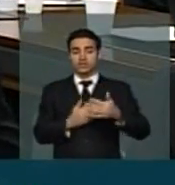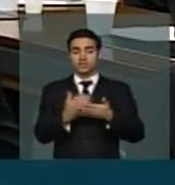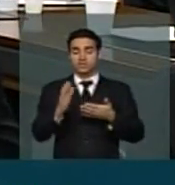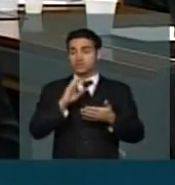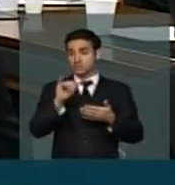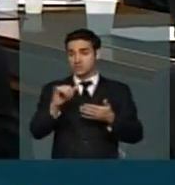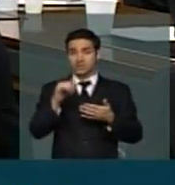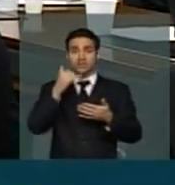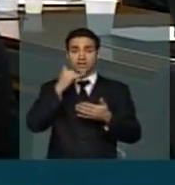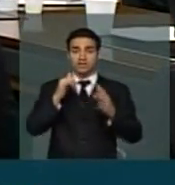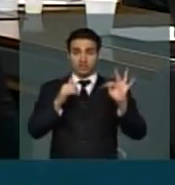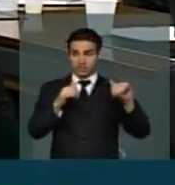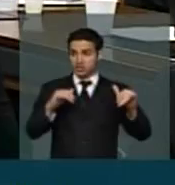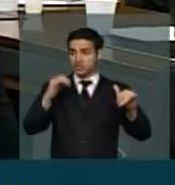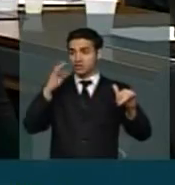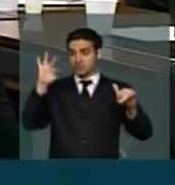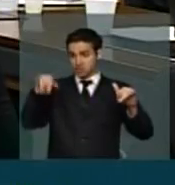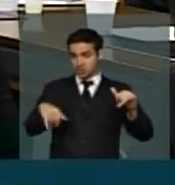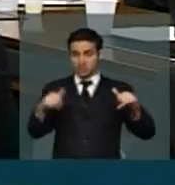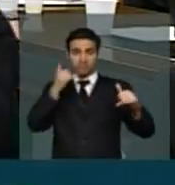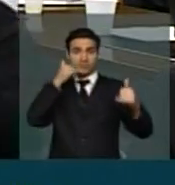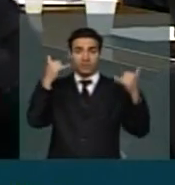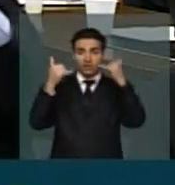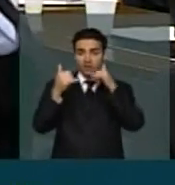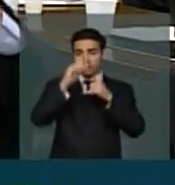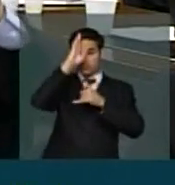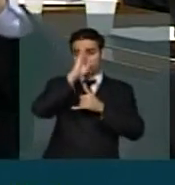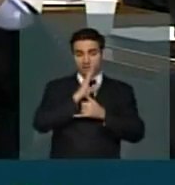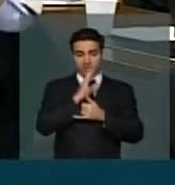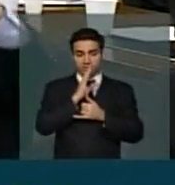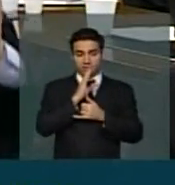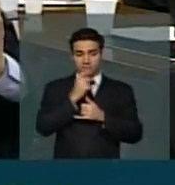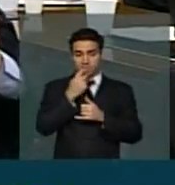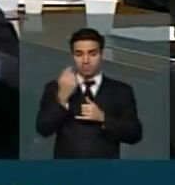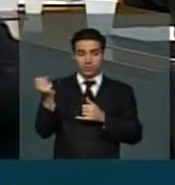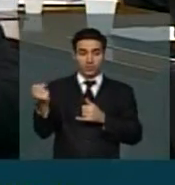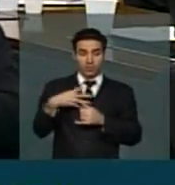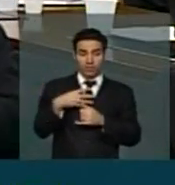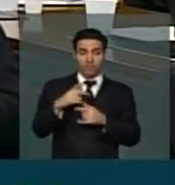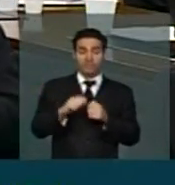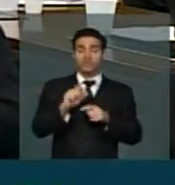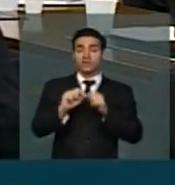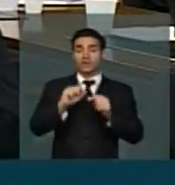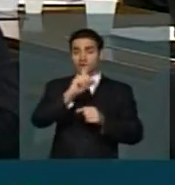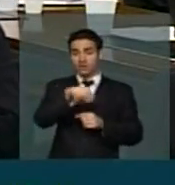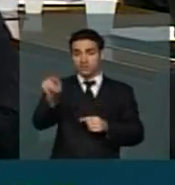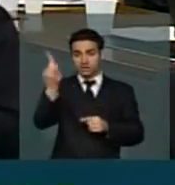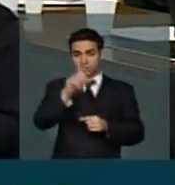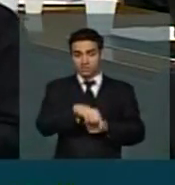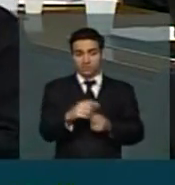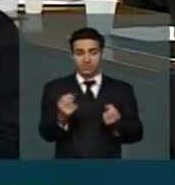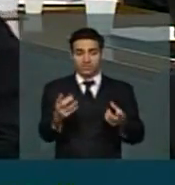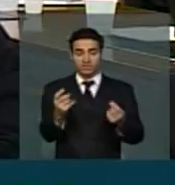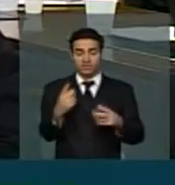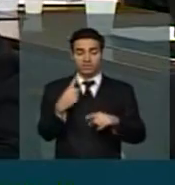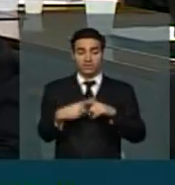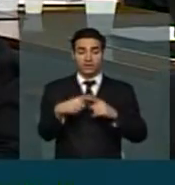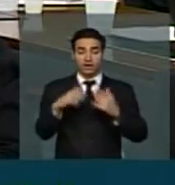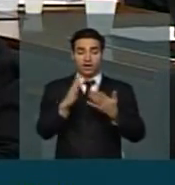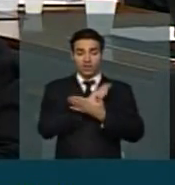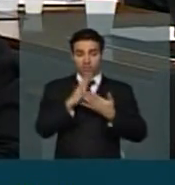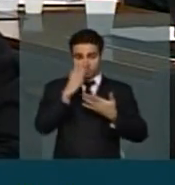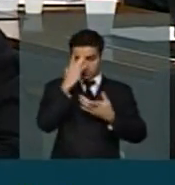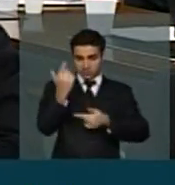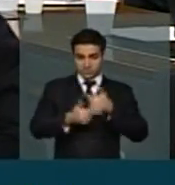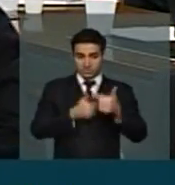tu falar de TIM para TIM, tu não vai cobrar. Aí a TIM recentemente teve suspensas a sua venda, porque algum servidor